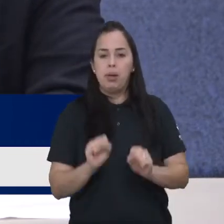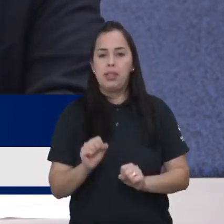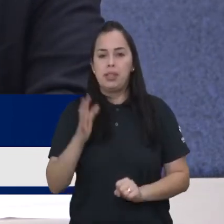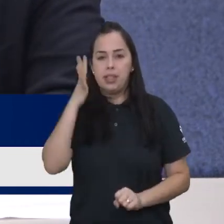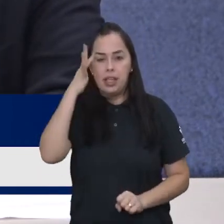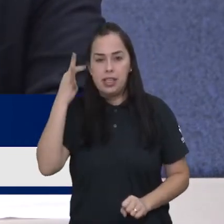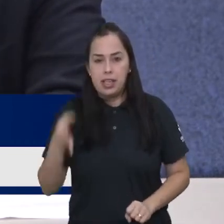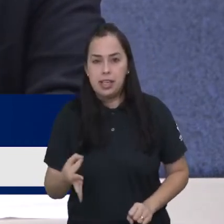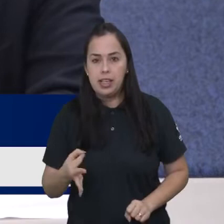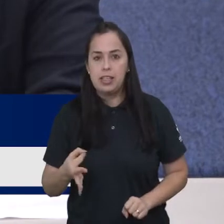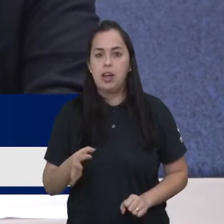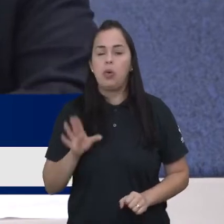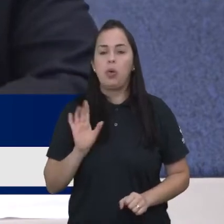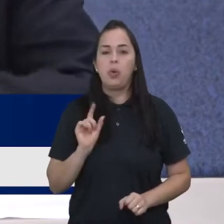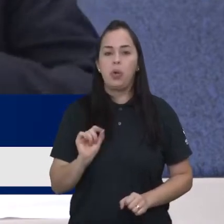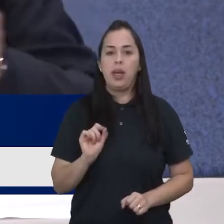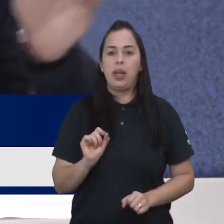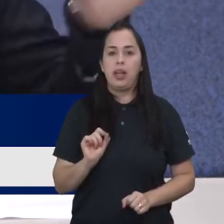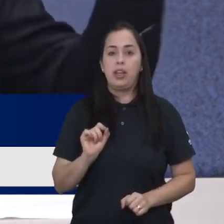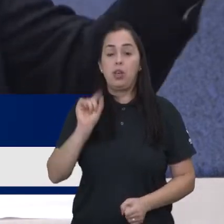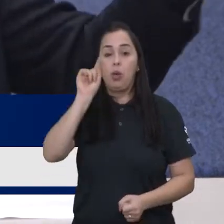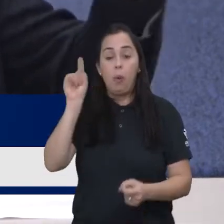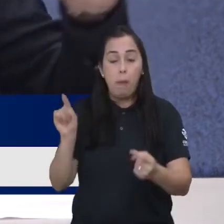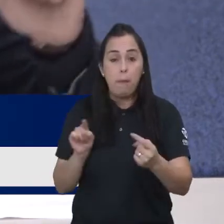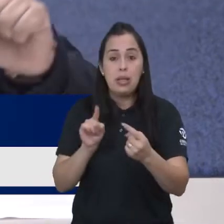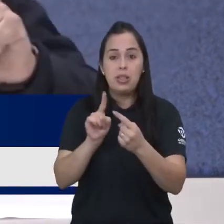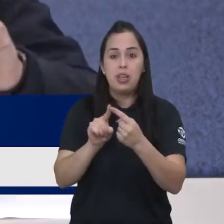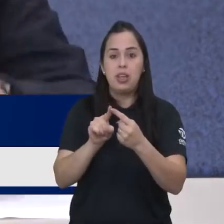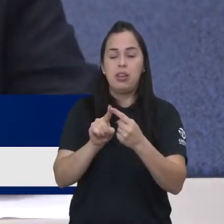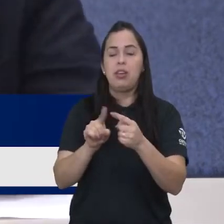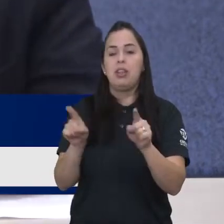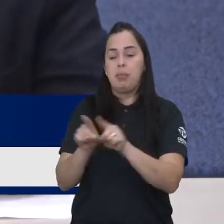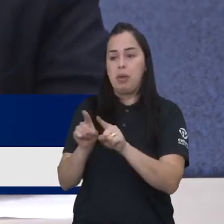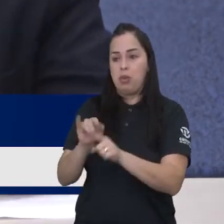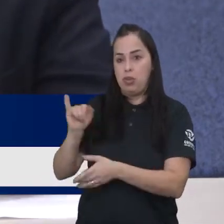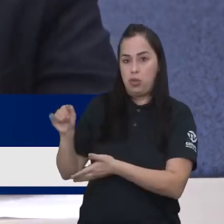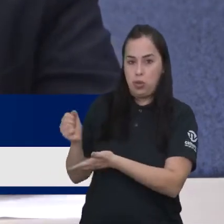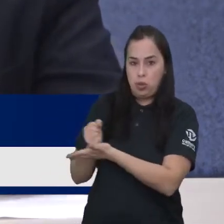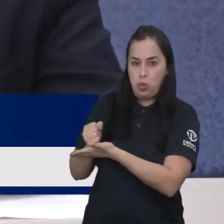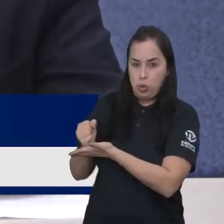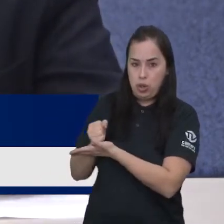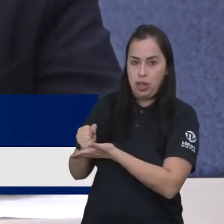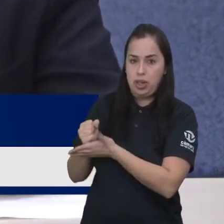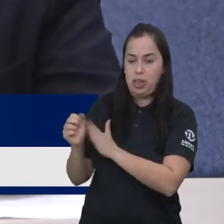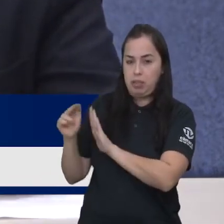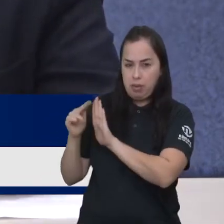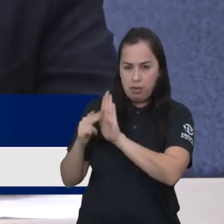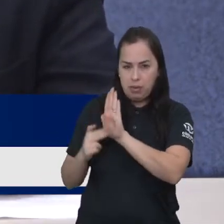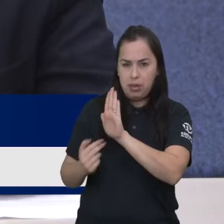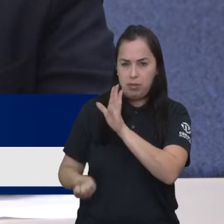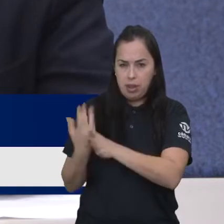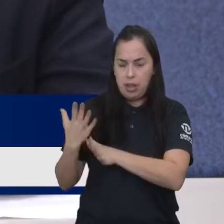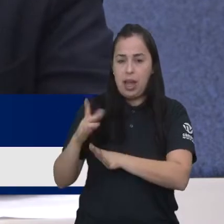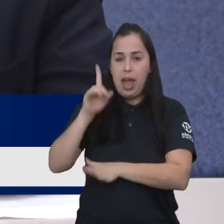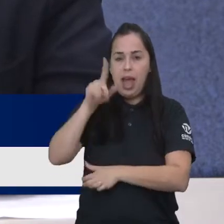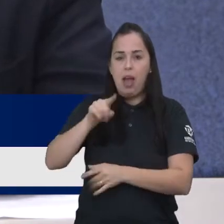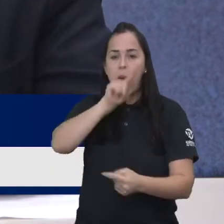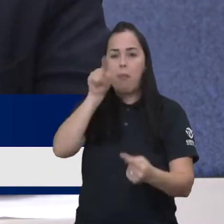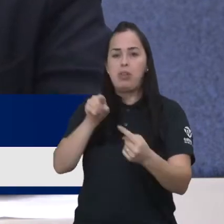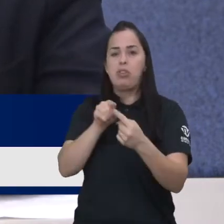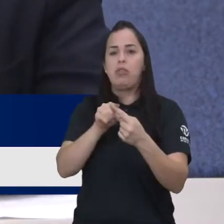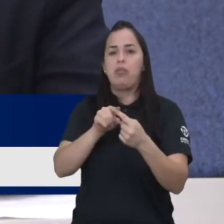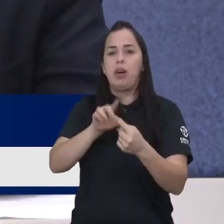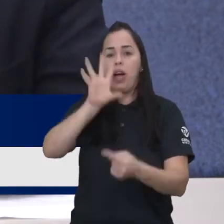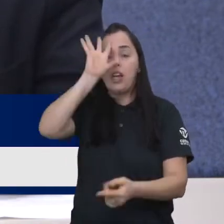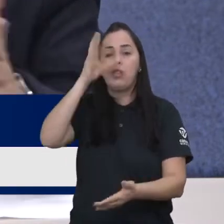pode ter certeza que a condução vai ser, tanto minha quanto do Júnior, que vai fazer o relatório, uma condução para a gente focar na solução dos